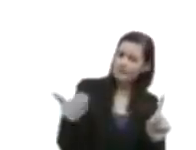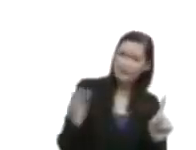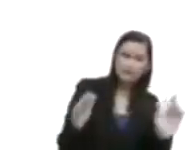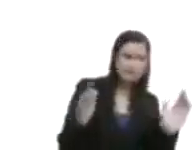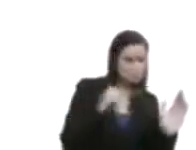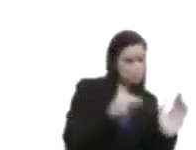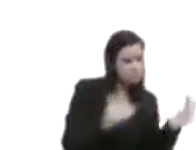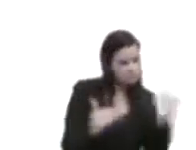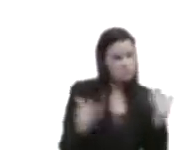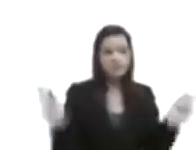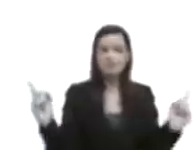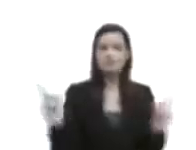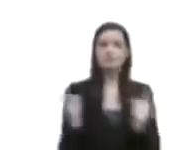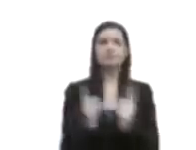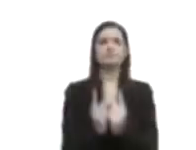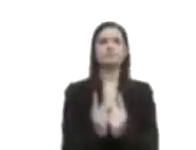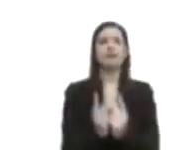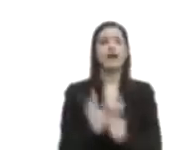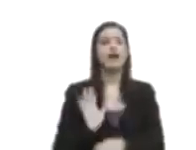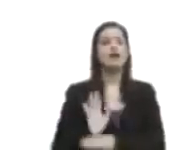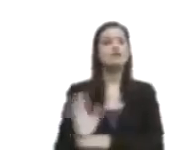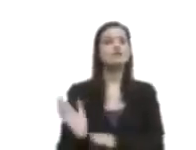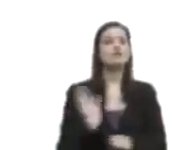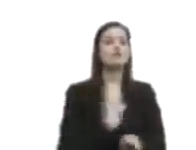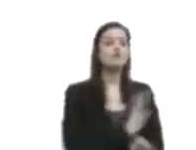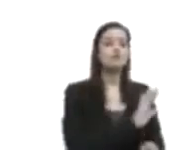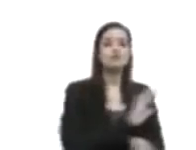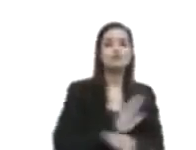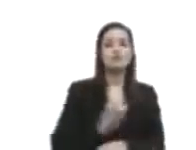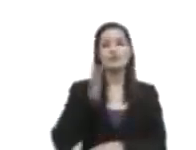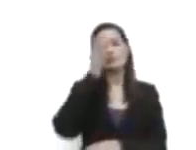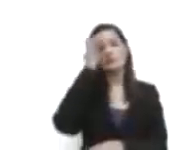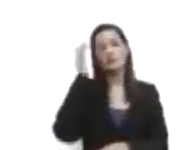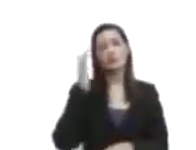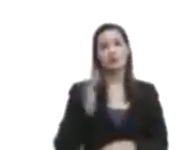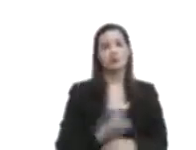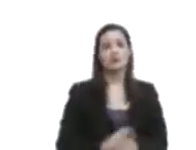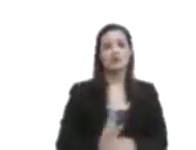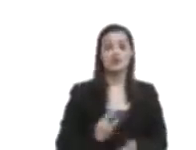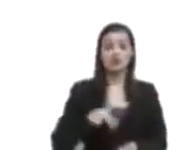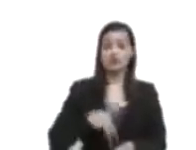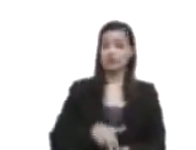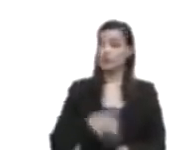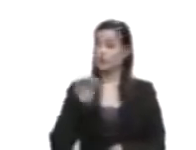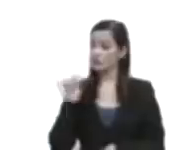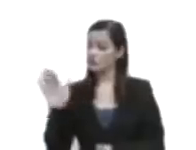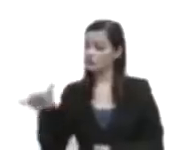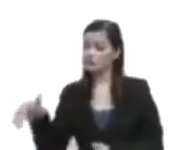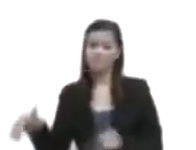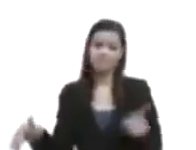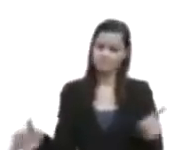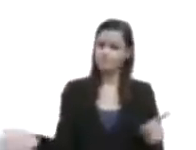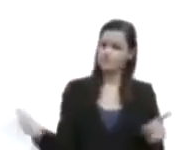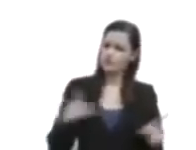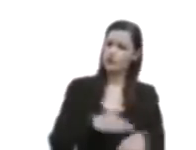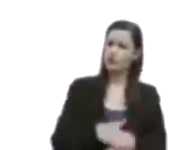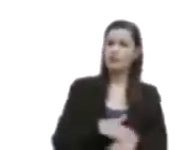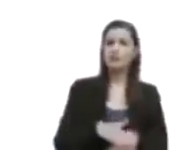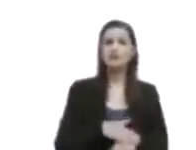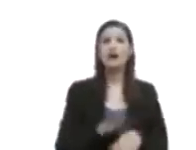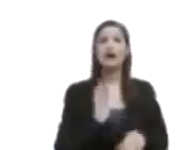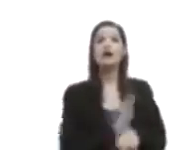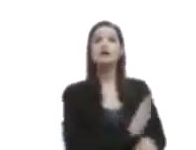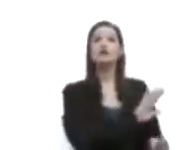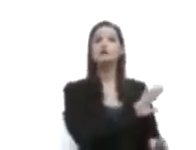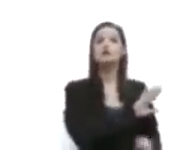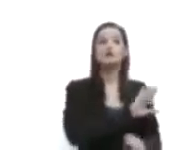de paz, o pacificador com sua palavra, sua presença, palavras e atos, desfaz contendas,